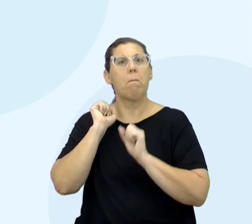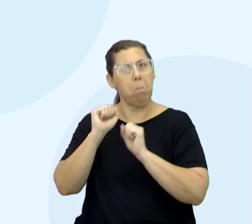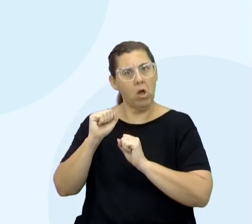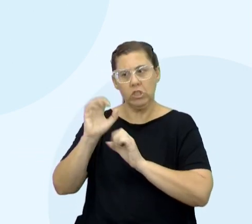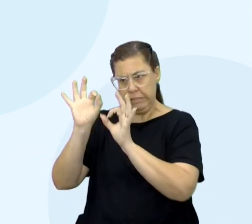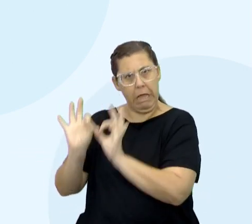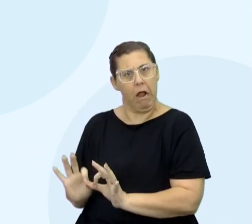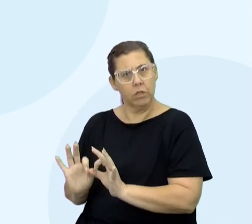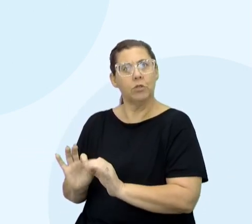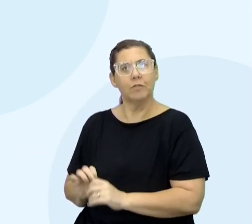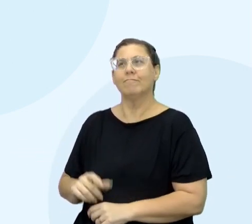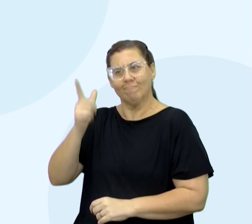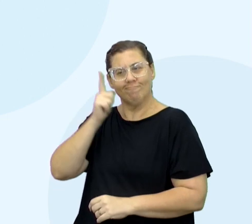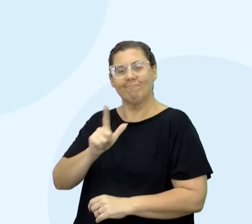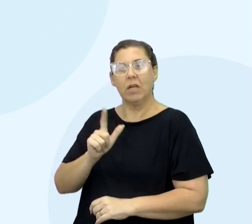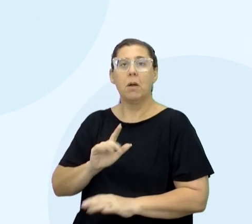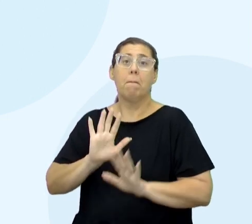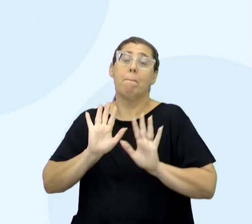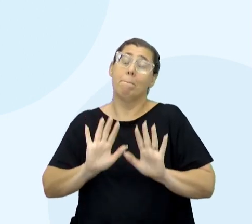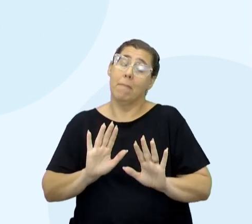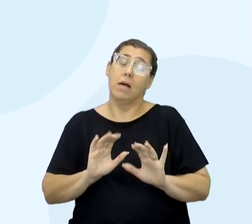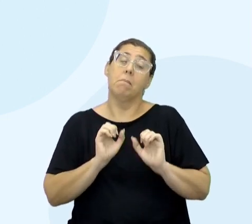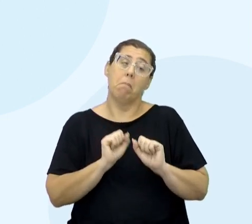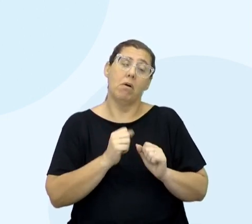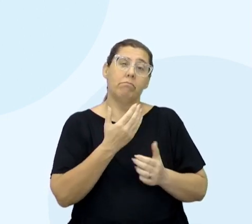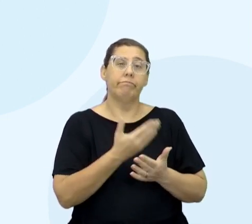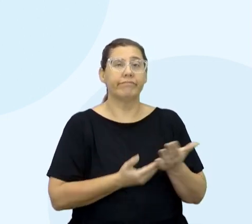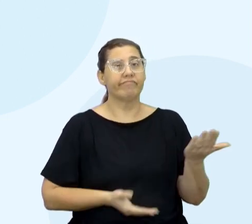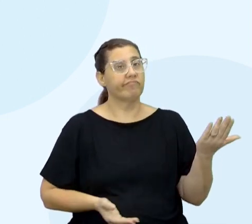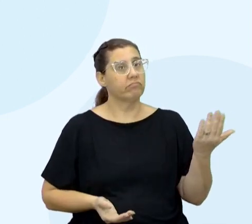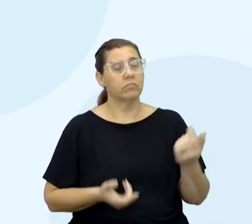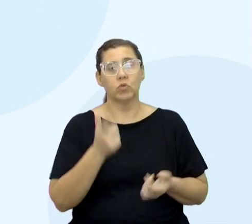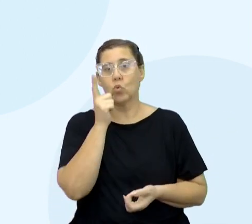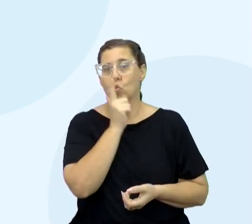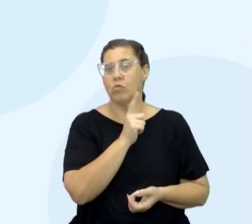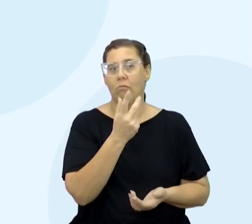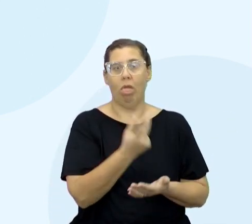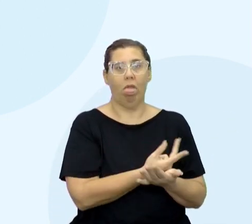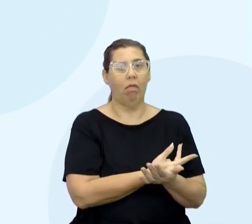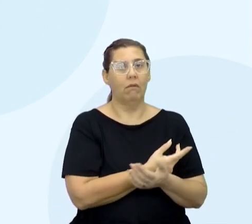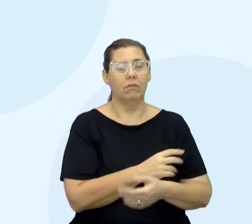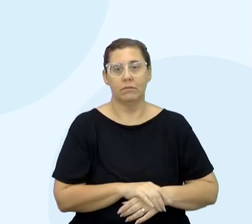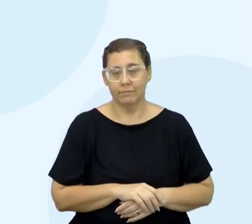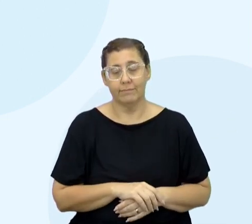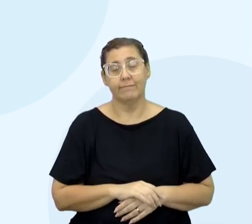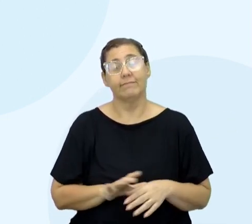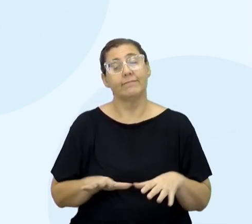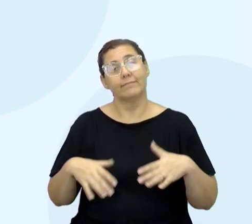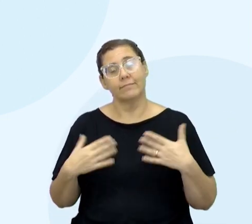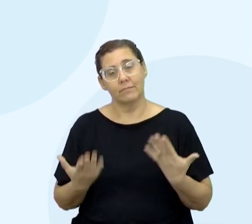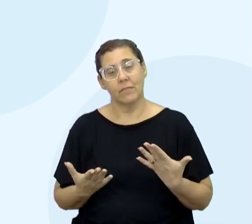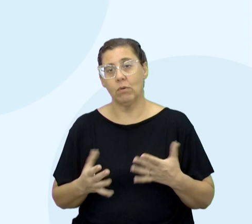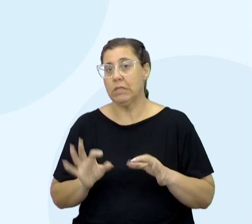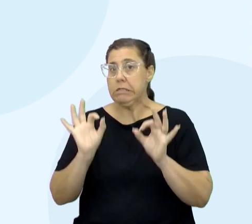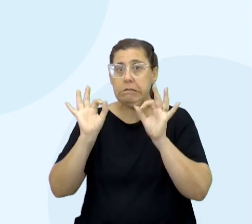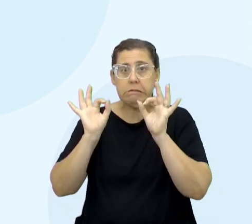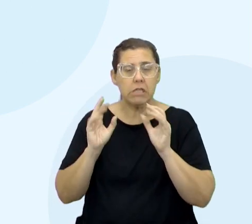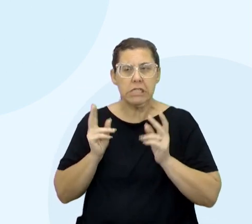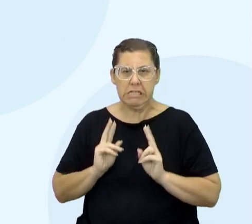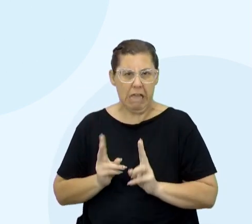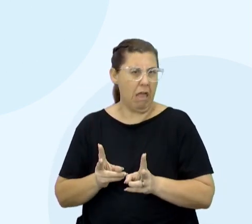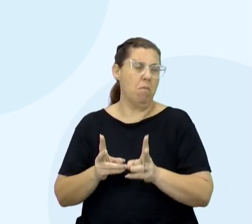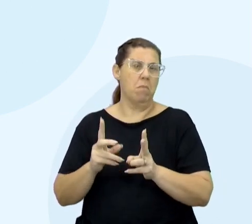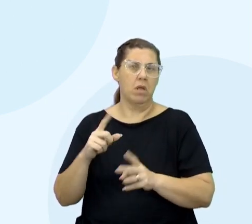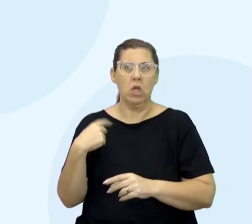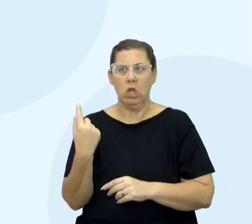ou não, ela pode dar certo, e os caminhos a gente vai contornando, que isso que é legal da vida. Nem sempre o que